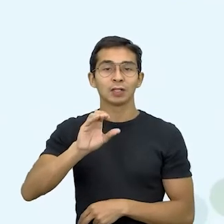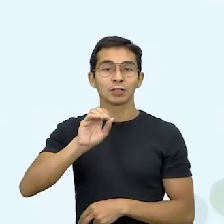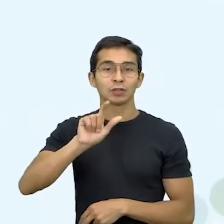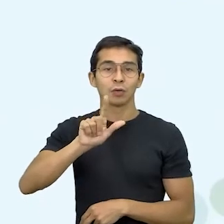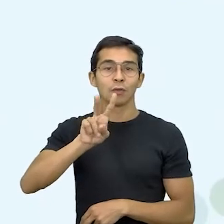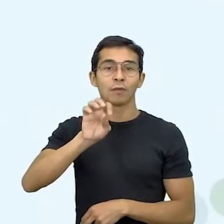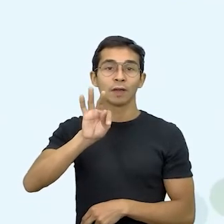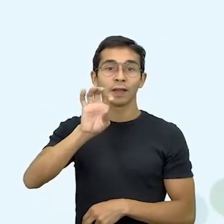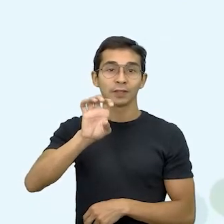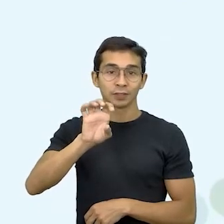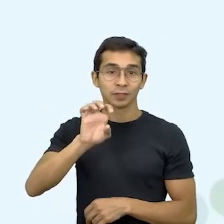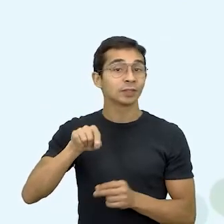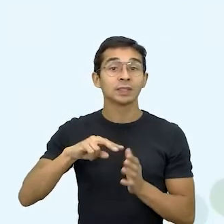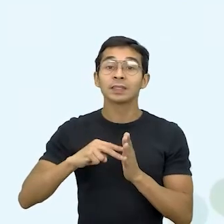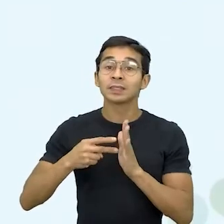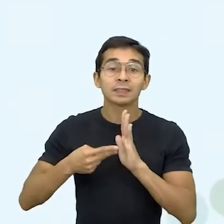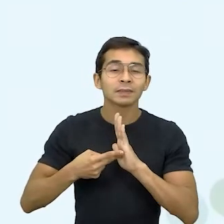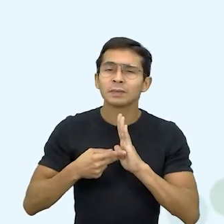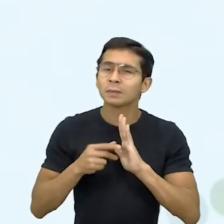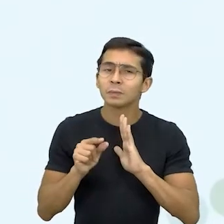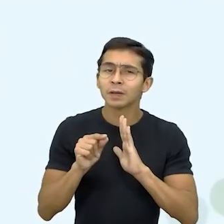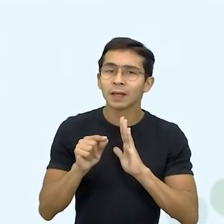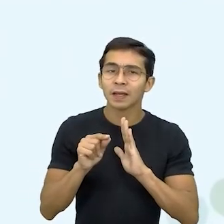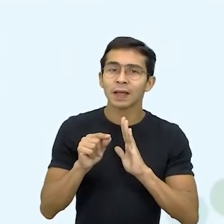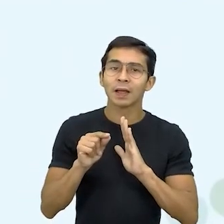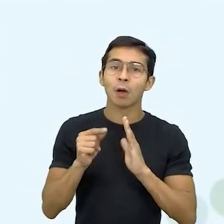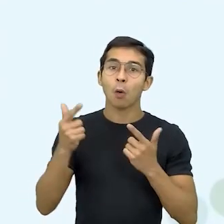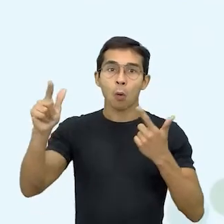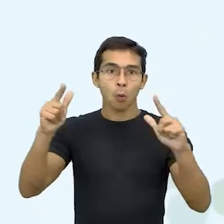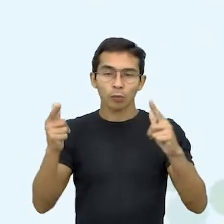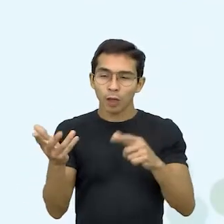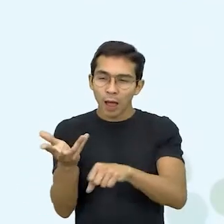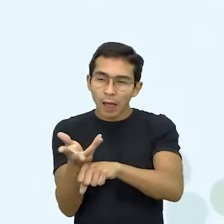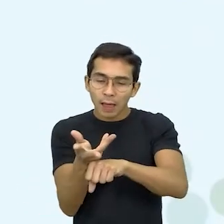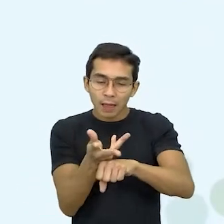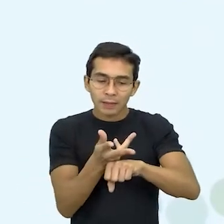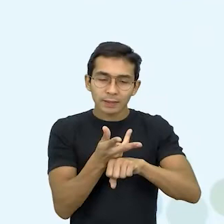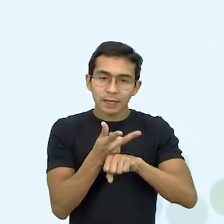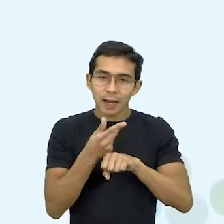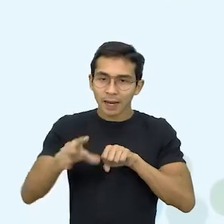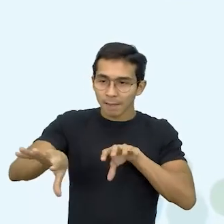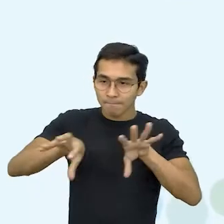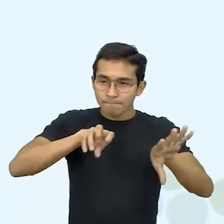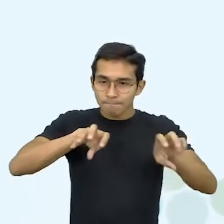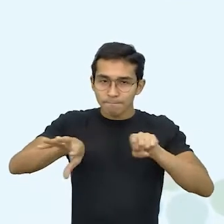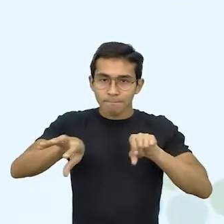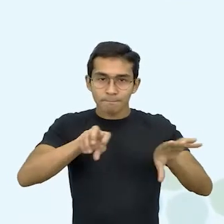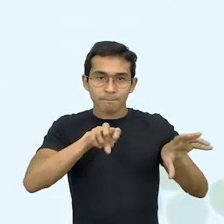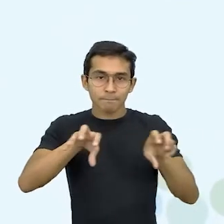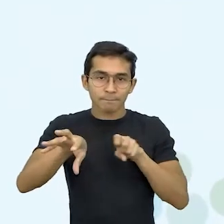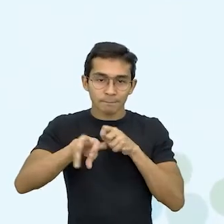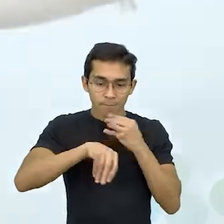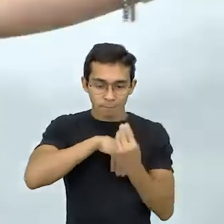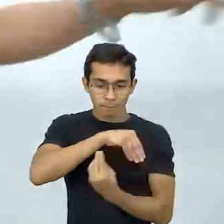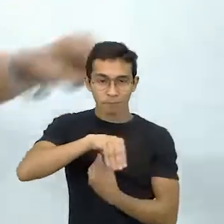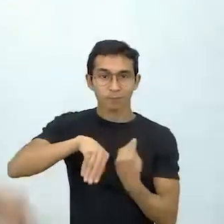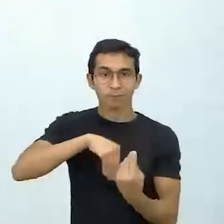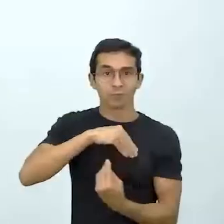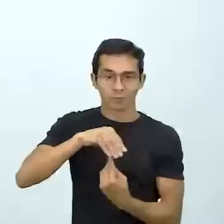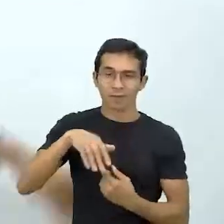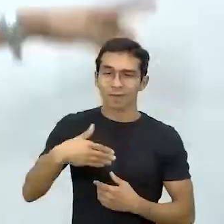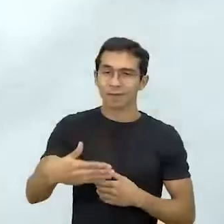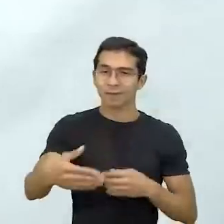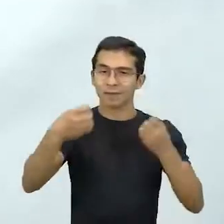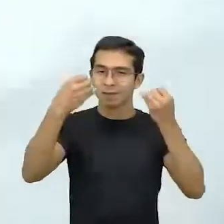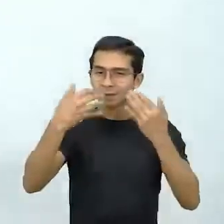atrair, cargas diferentes para si, fazendo então aí com que haja o processo de solubilização, que nós vamos ver mais